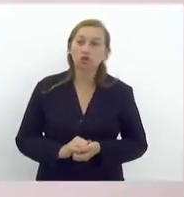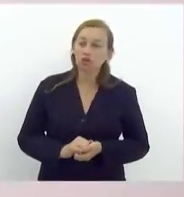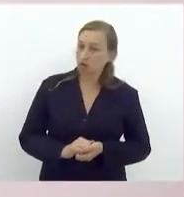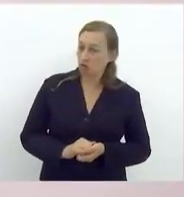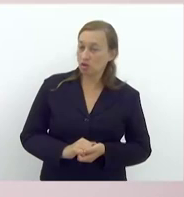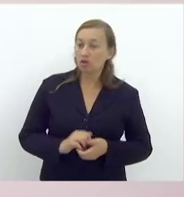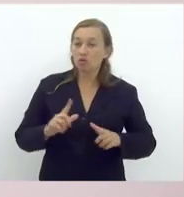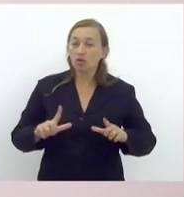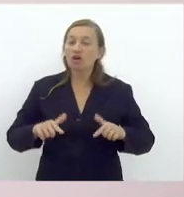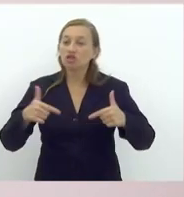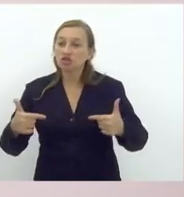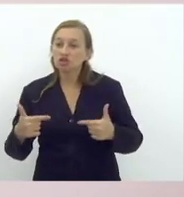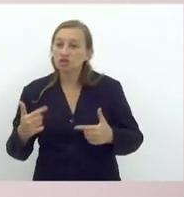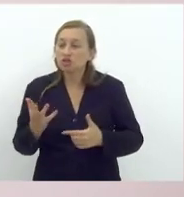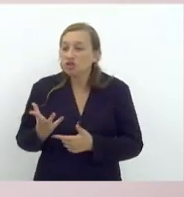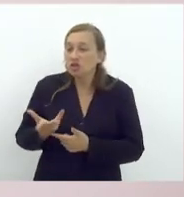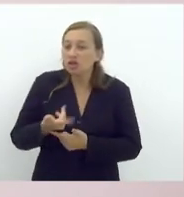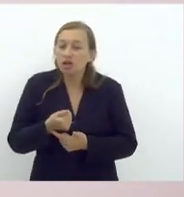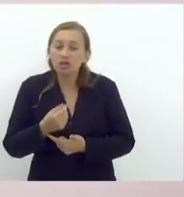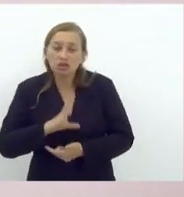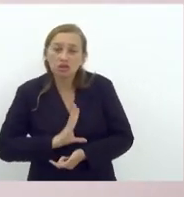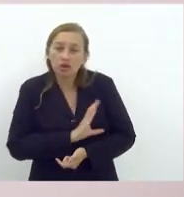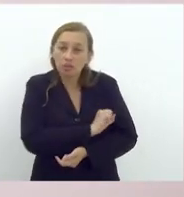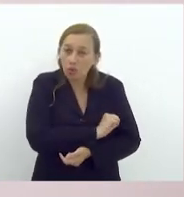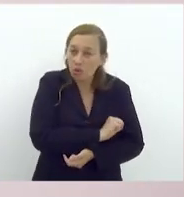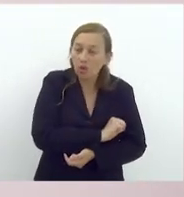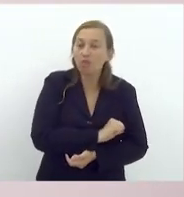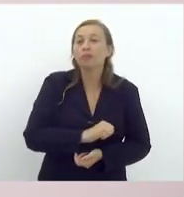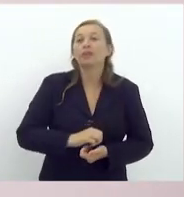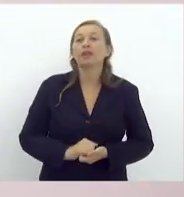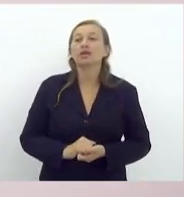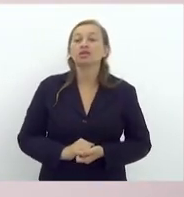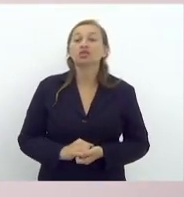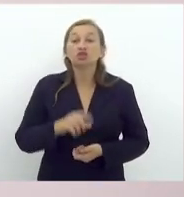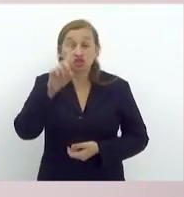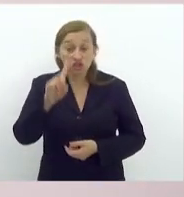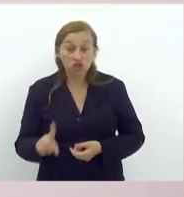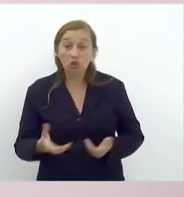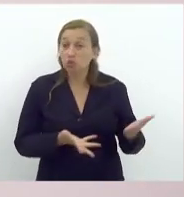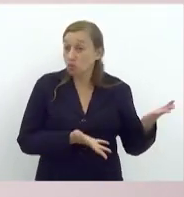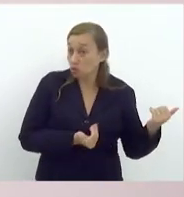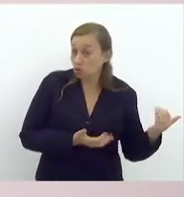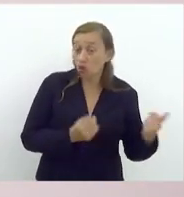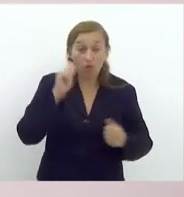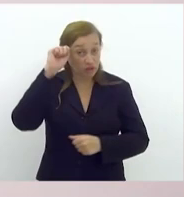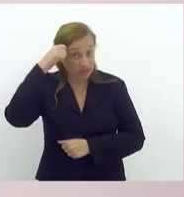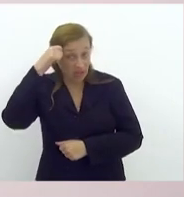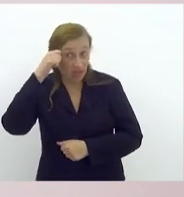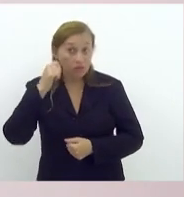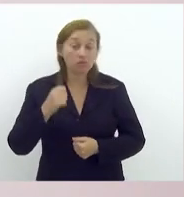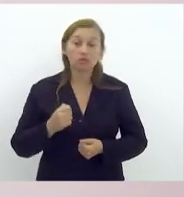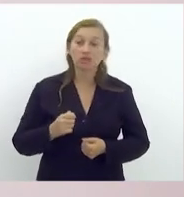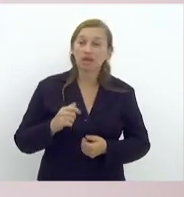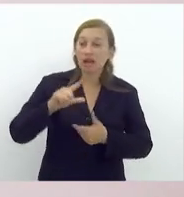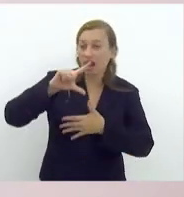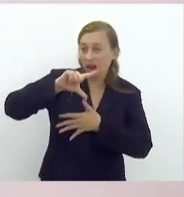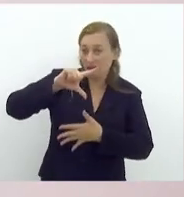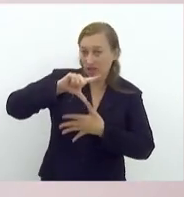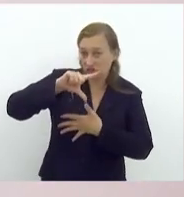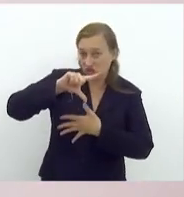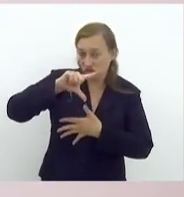entretenimento também de ser uma ação de amor e de direito dos jovens negros latinos